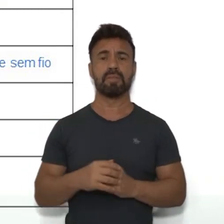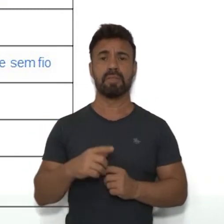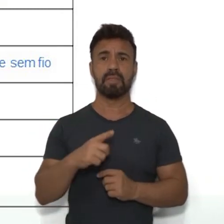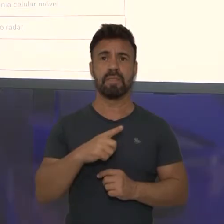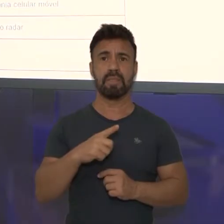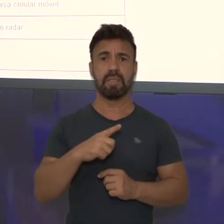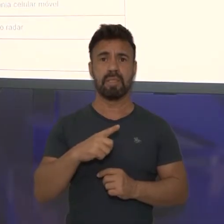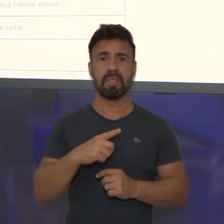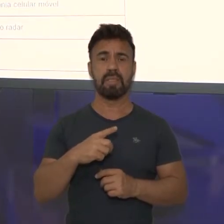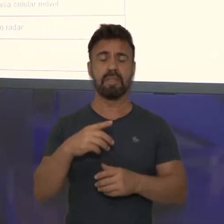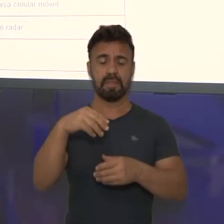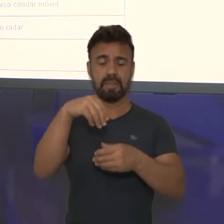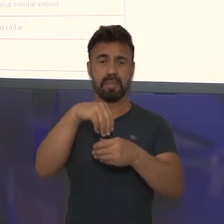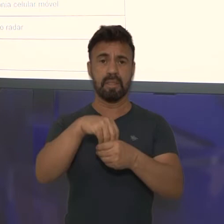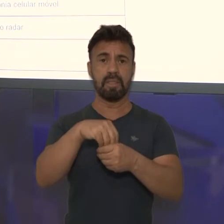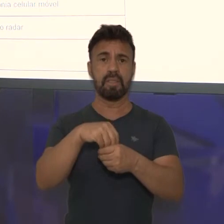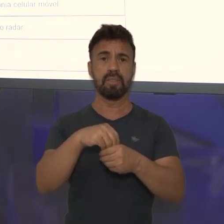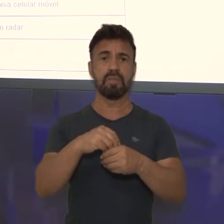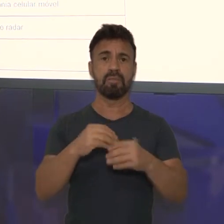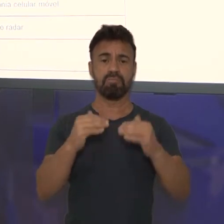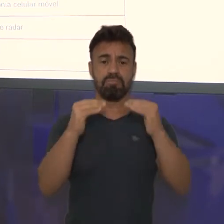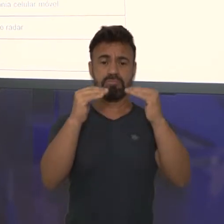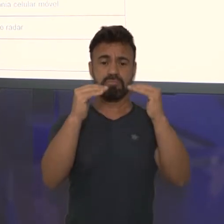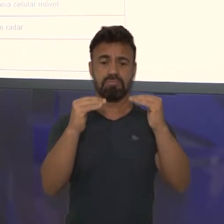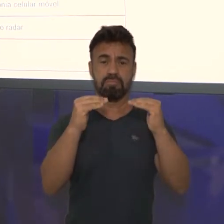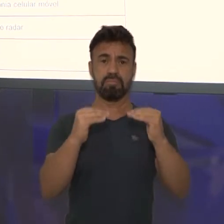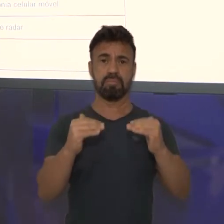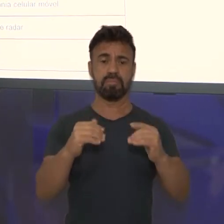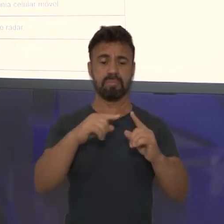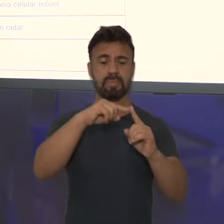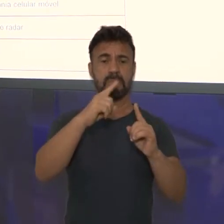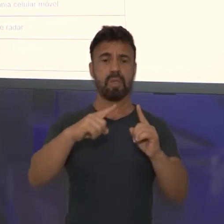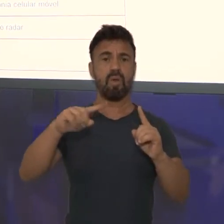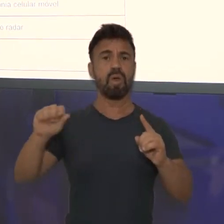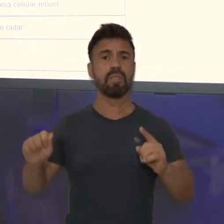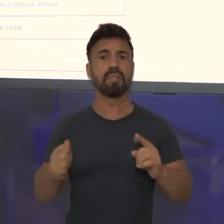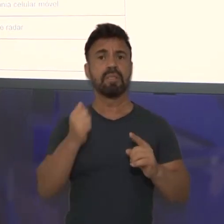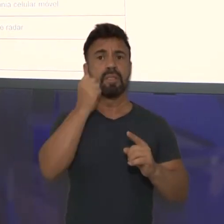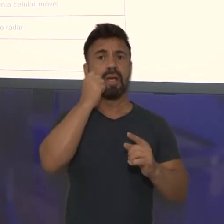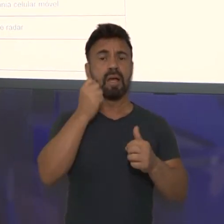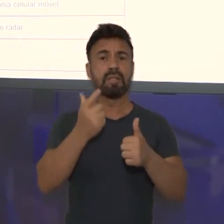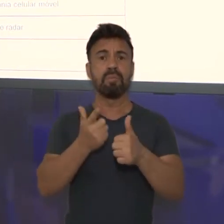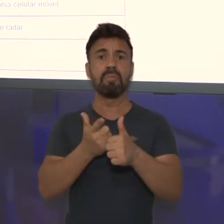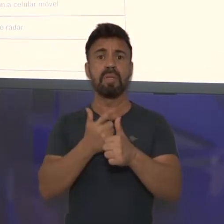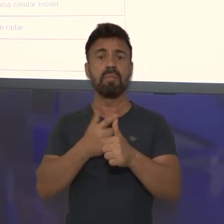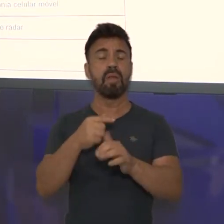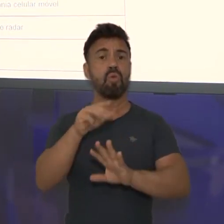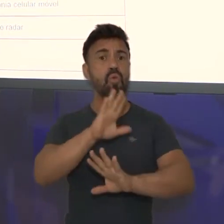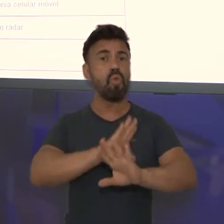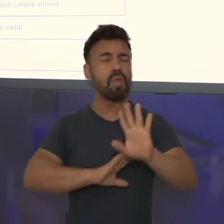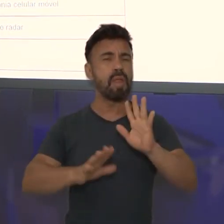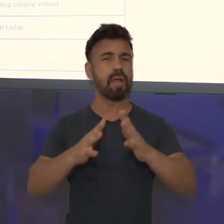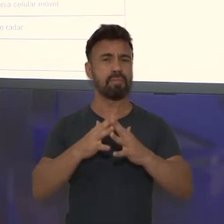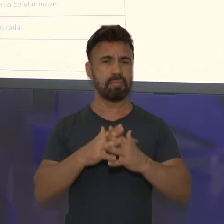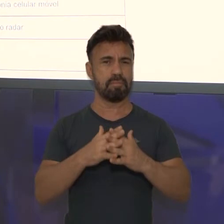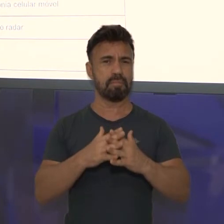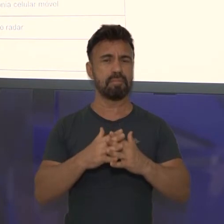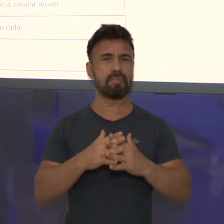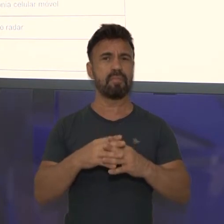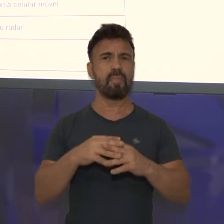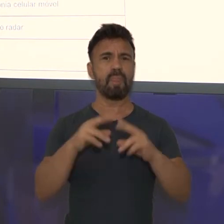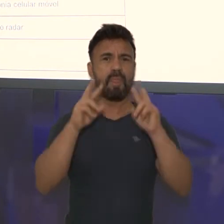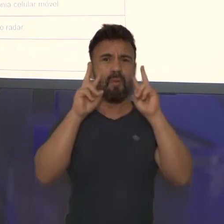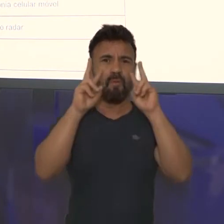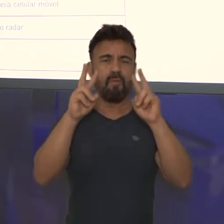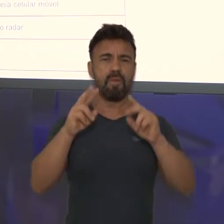dentro do espectro de ondas de rádio. Então, primeiramente, cuidado para não se complicar, Ao olhar